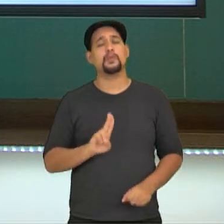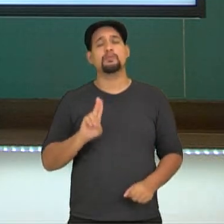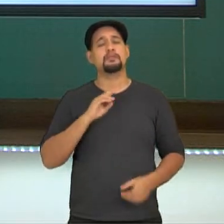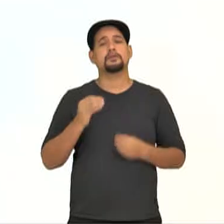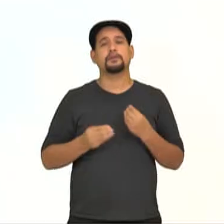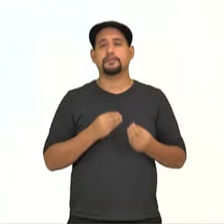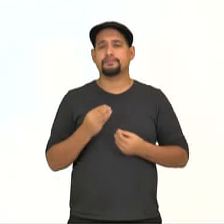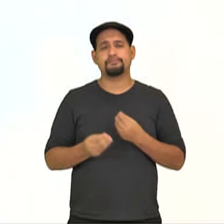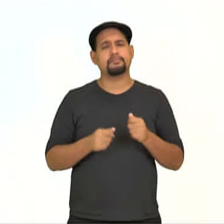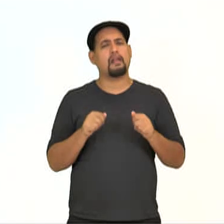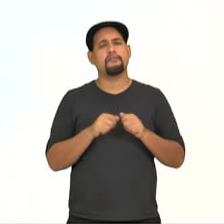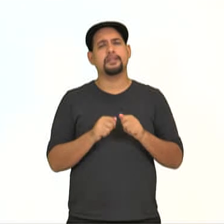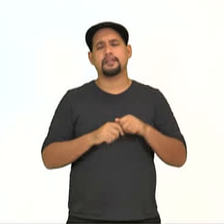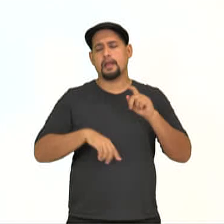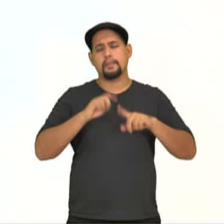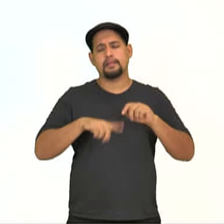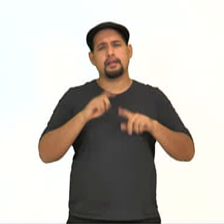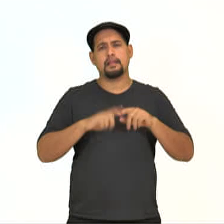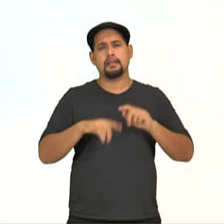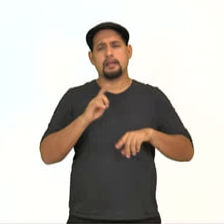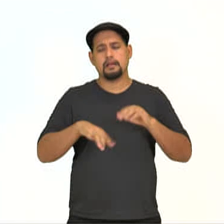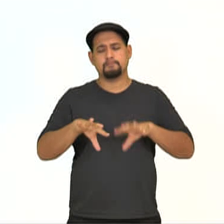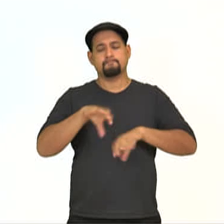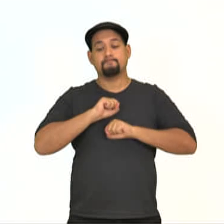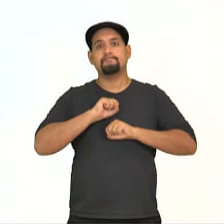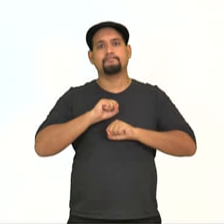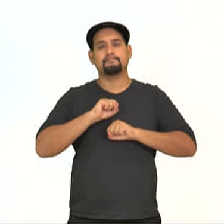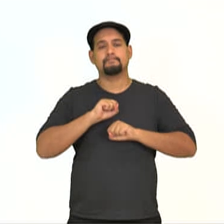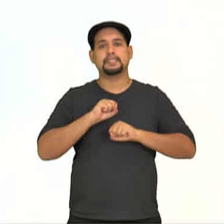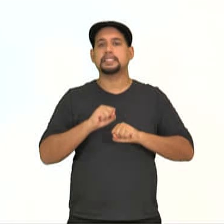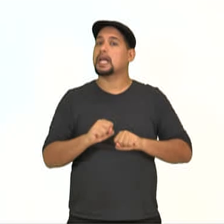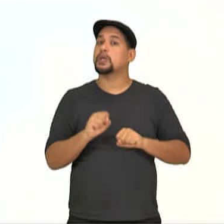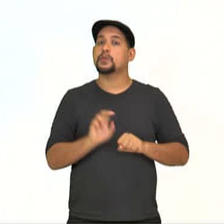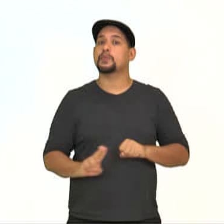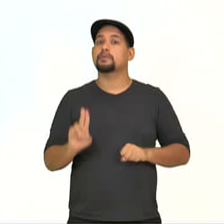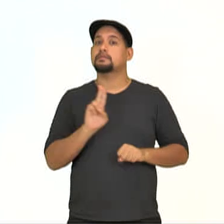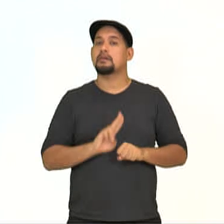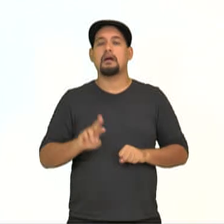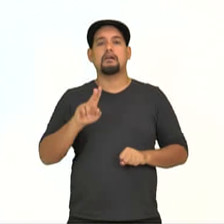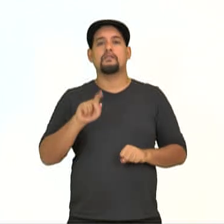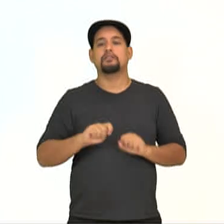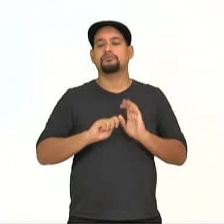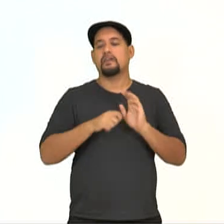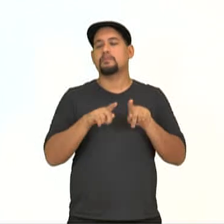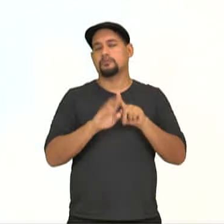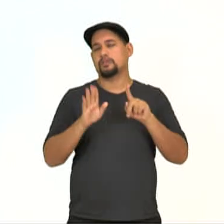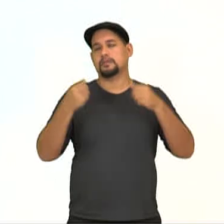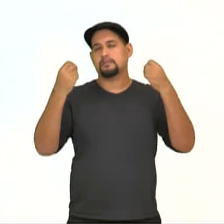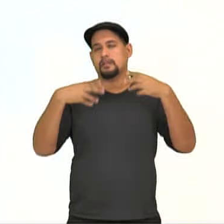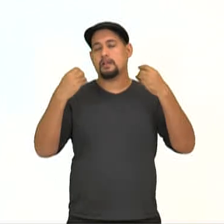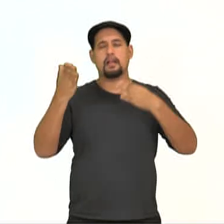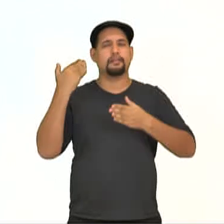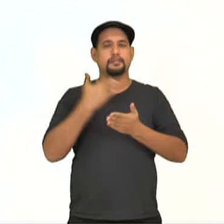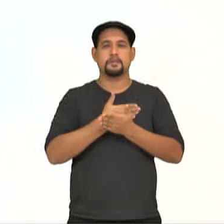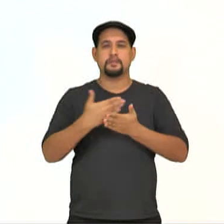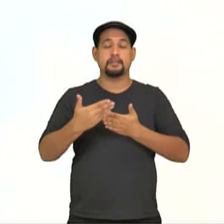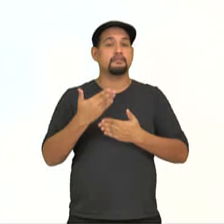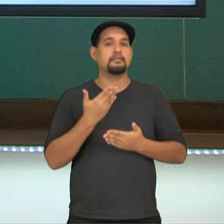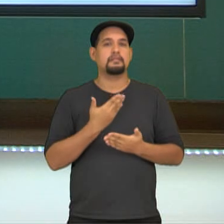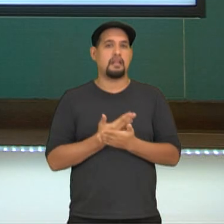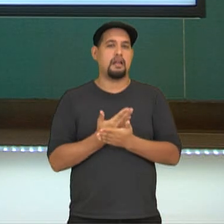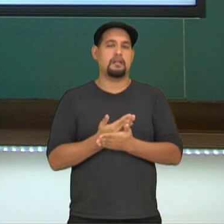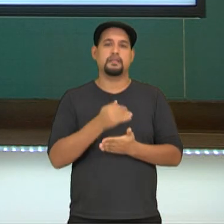né, para fazer um material conduzir, que não é condutor, conduzir. E aí servir como uma chave. Como eu falei lá no início da aula,